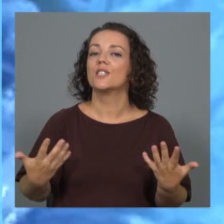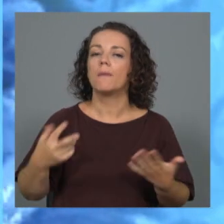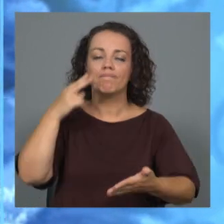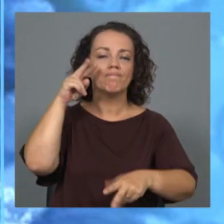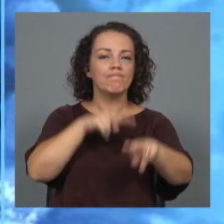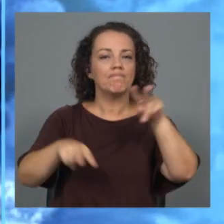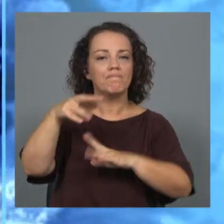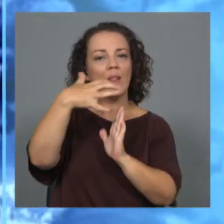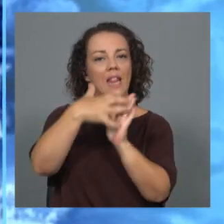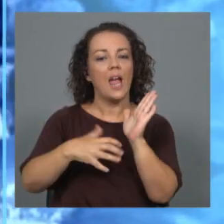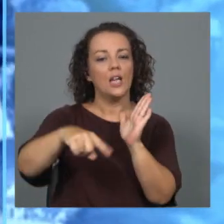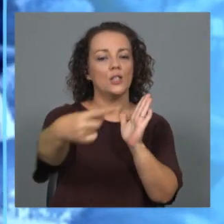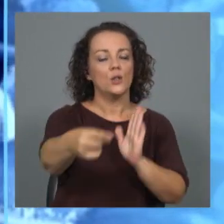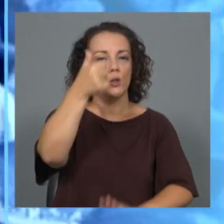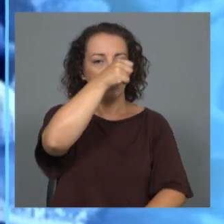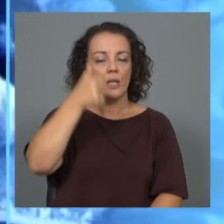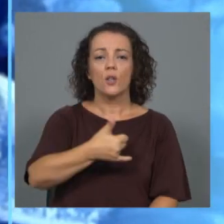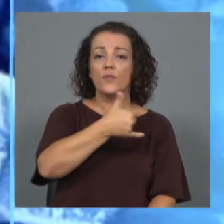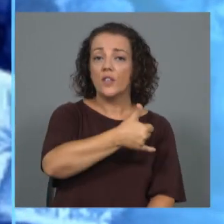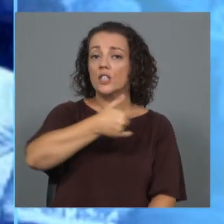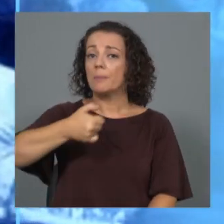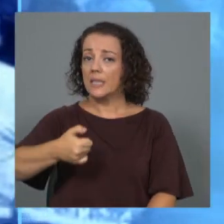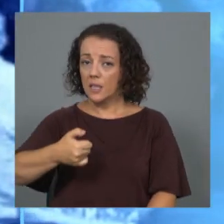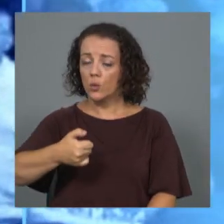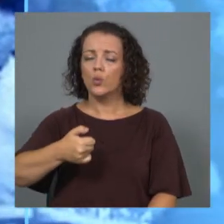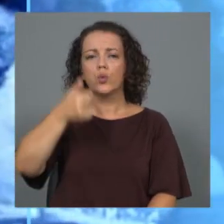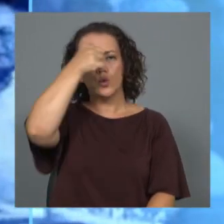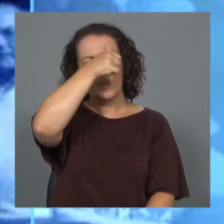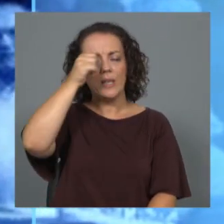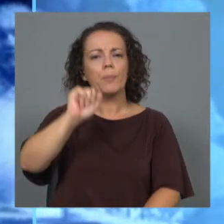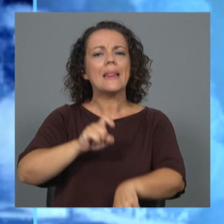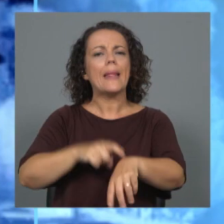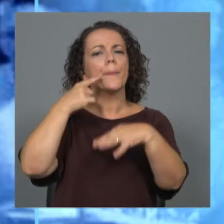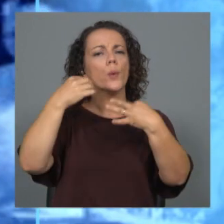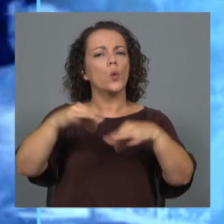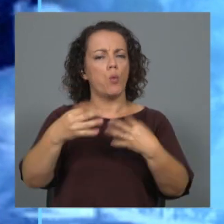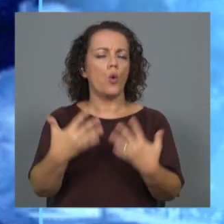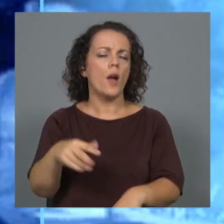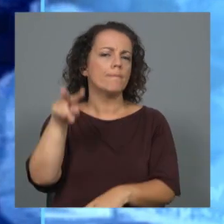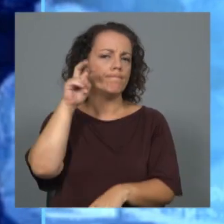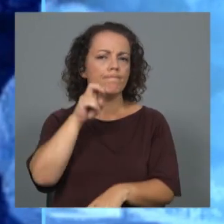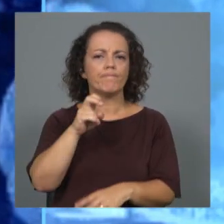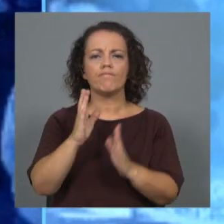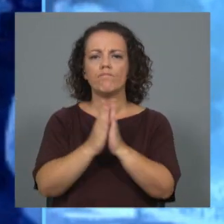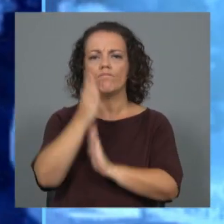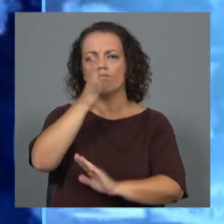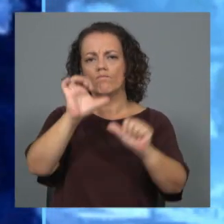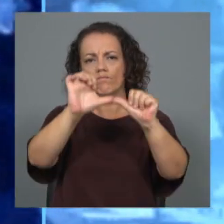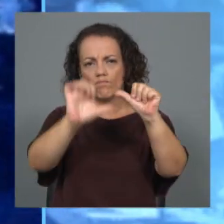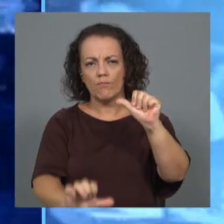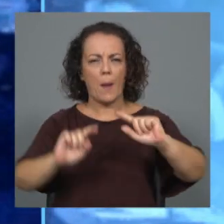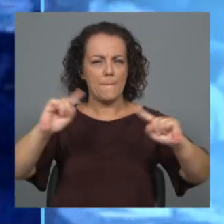liturgia do próximo domingo, é o 25º domingo do tempo comum. Vamos escutar o Evangelho de Lucas na sua forma